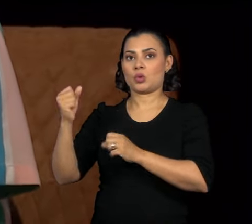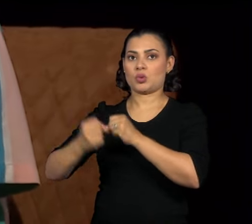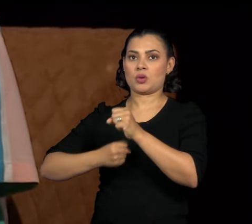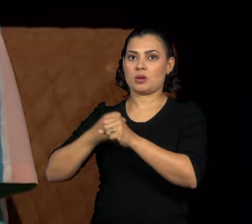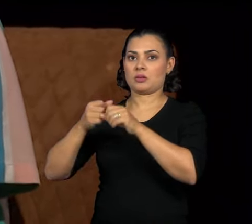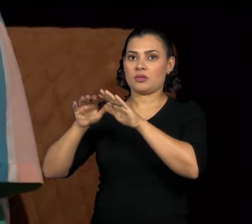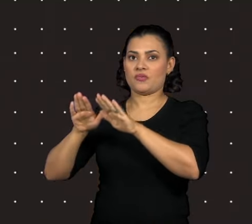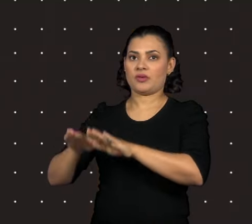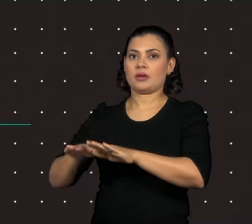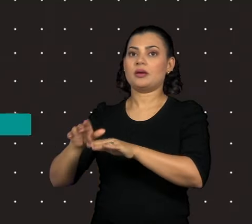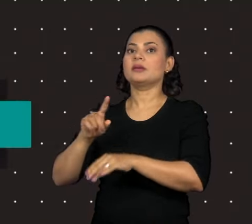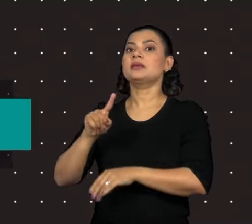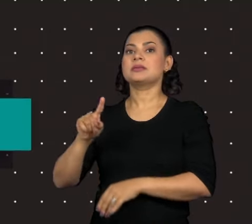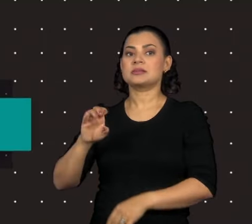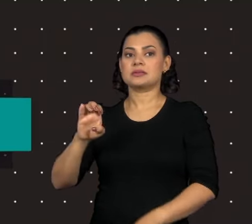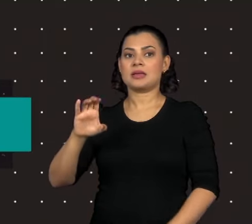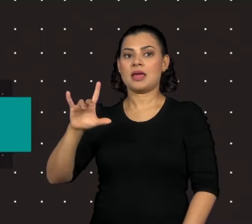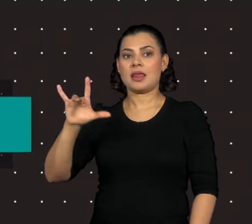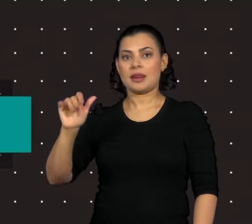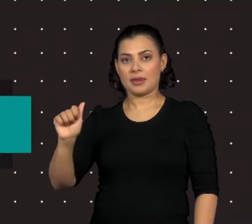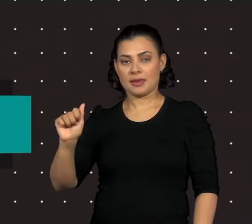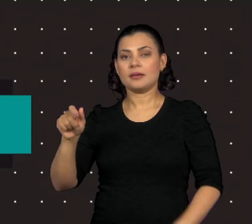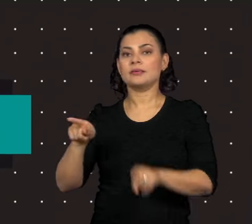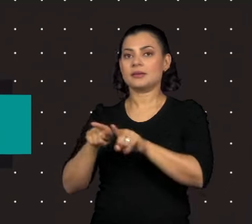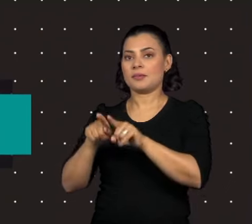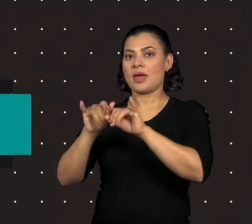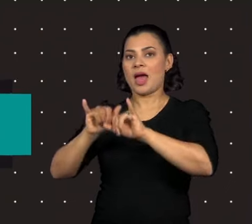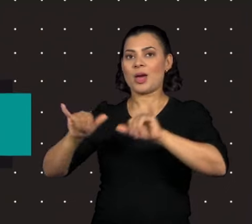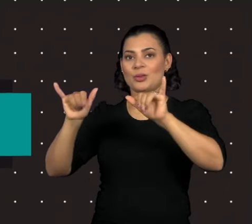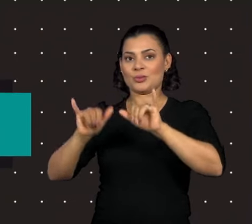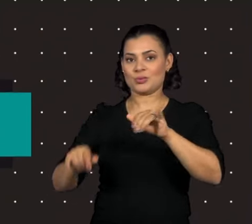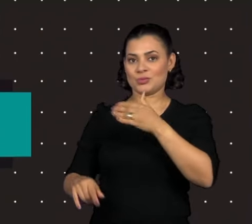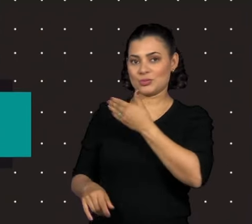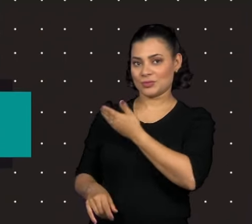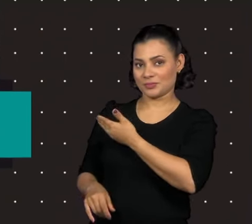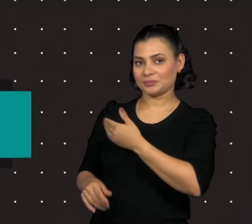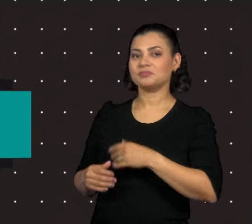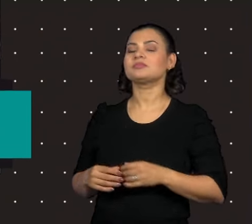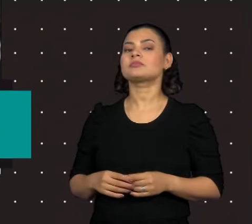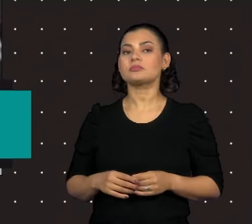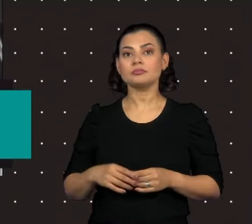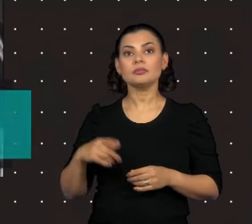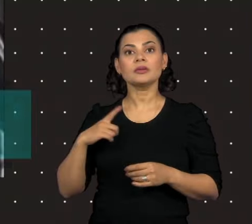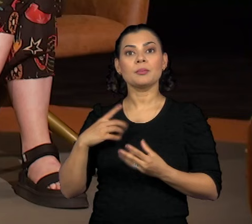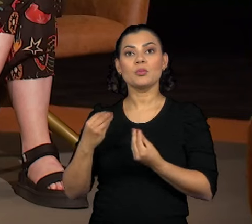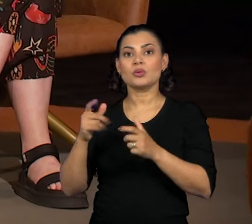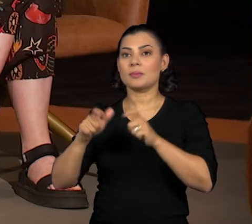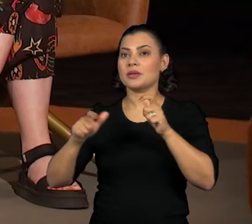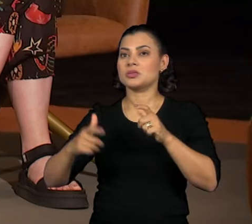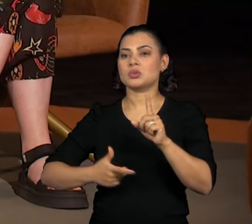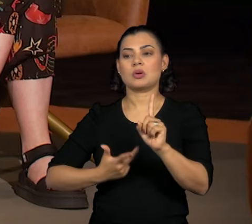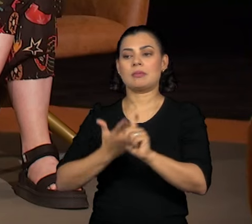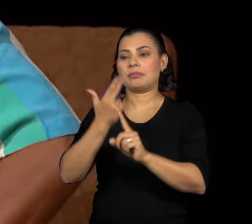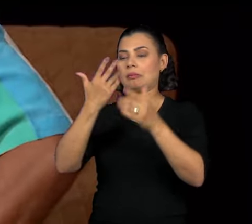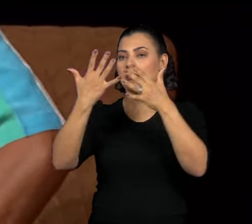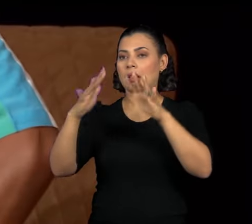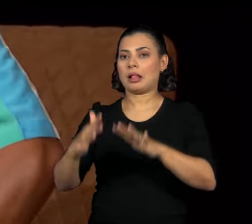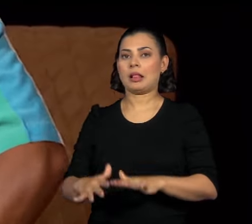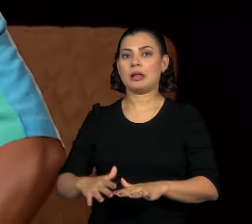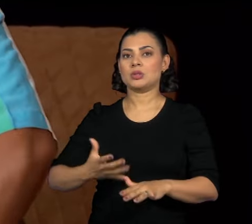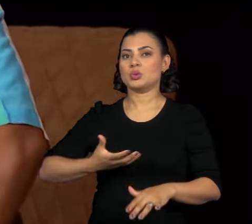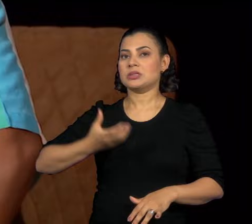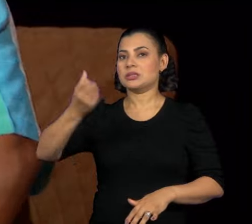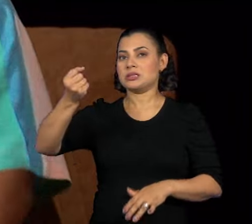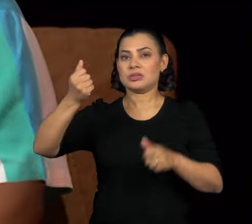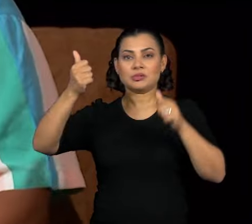A Zélia Cardoso fazendo aquele anúncio do plano Collor, que levou muita gente à morte, à falência, ao suicídio.